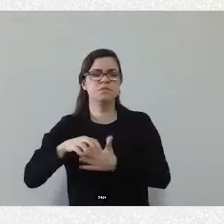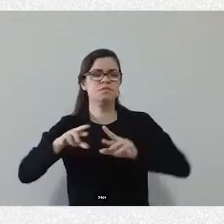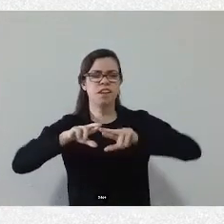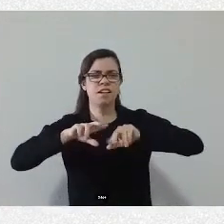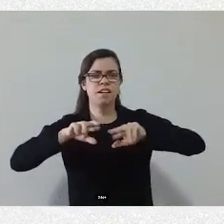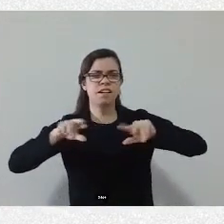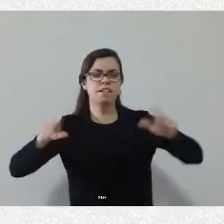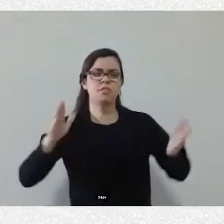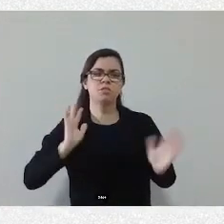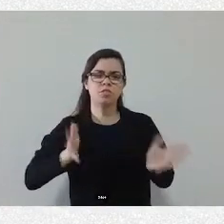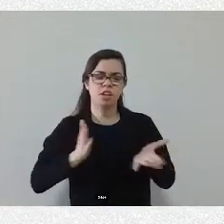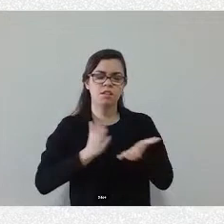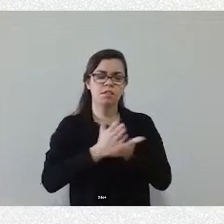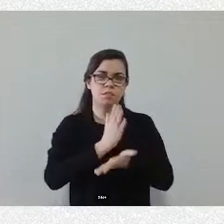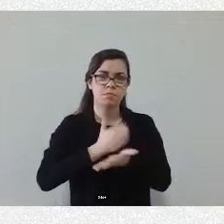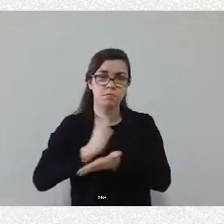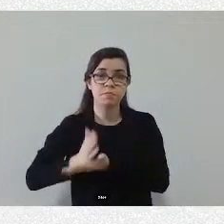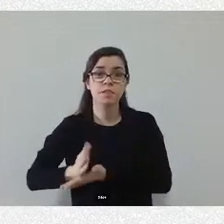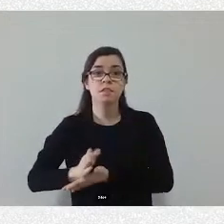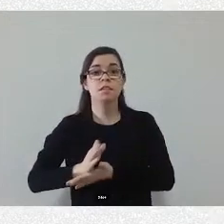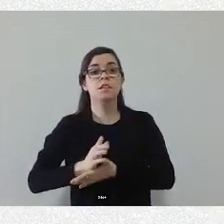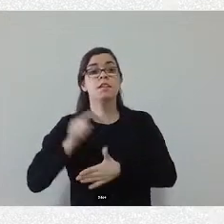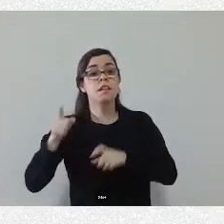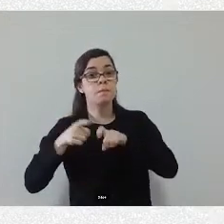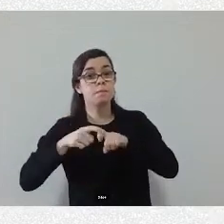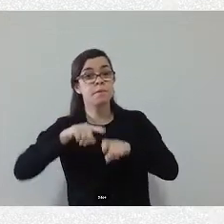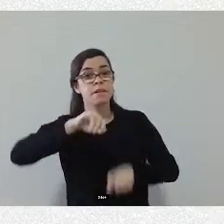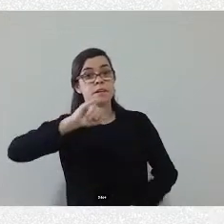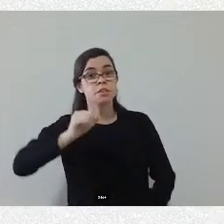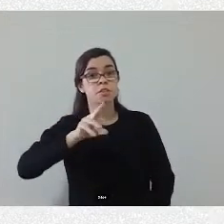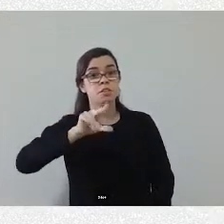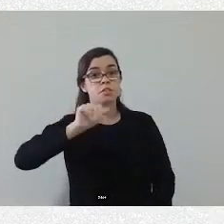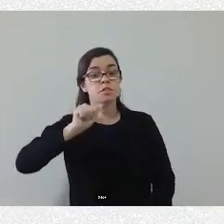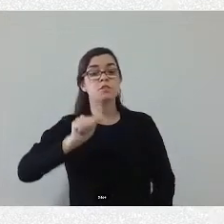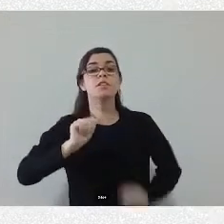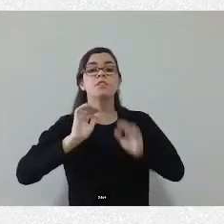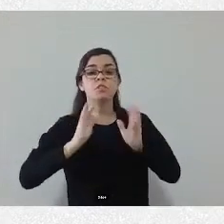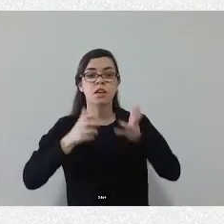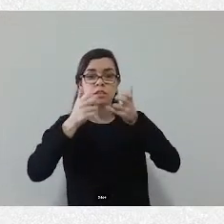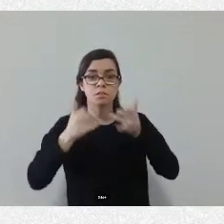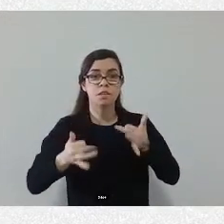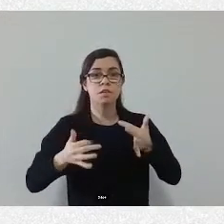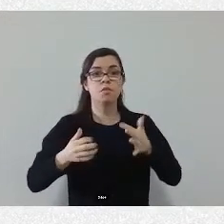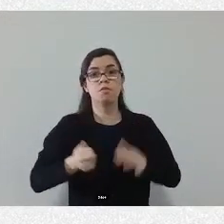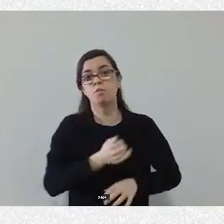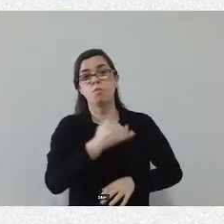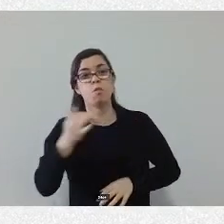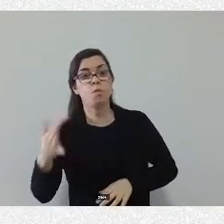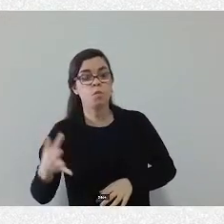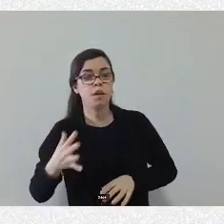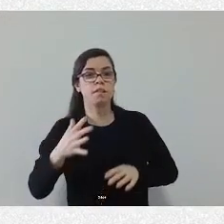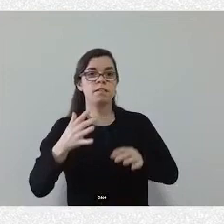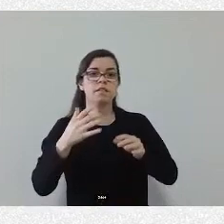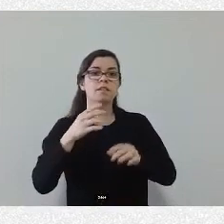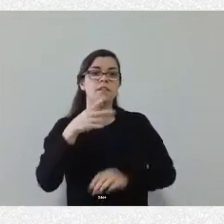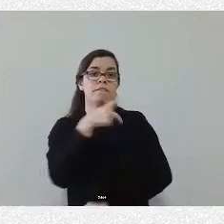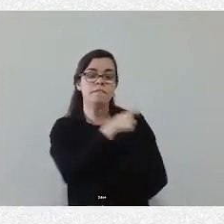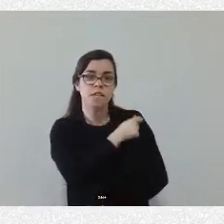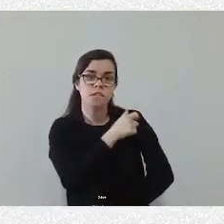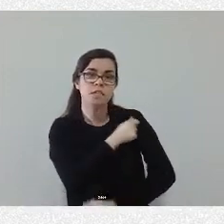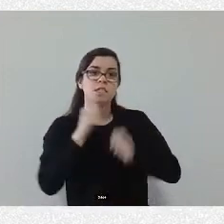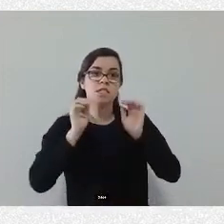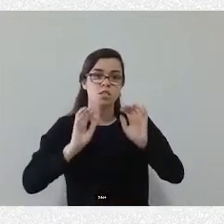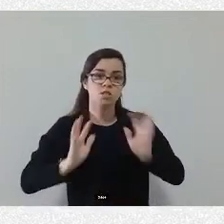colocou o tanto de doses que já foram entregues no mundo inteiro. Então, a gente precisa desvencilhar um pouquinho as coisas. O estudo vai observar